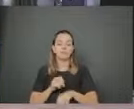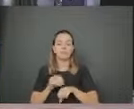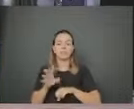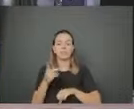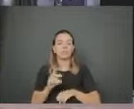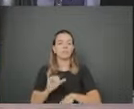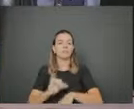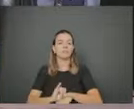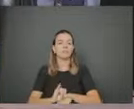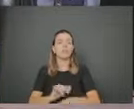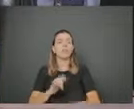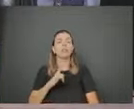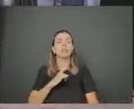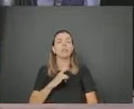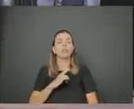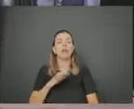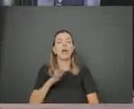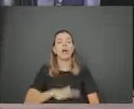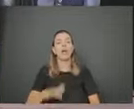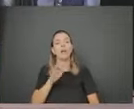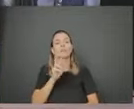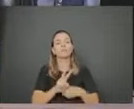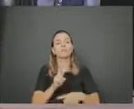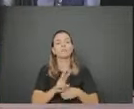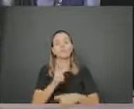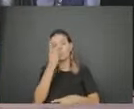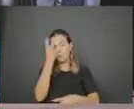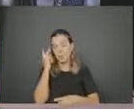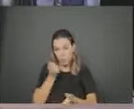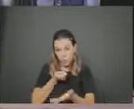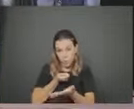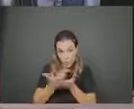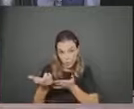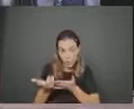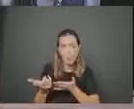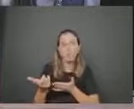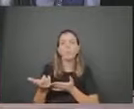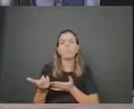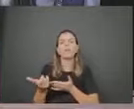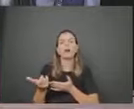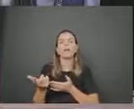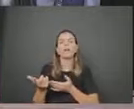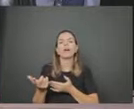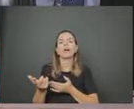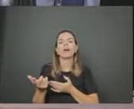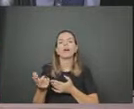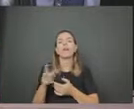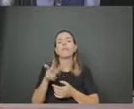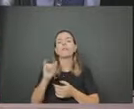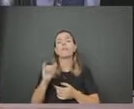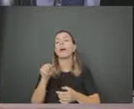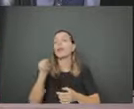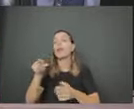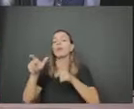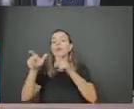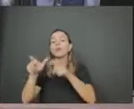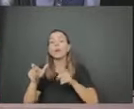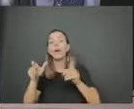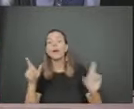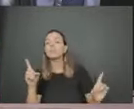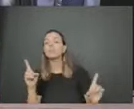espaço de proteção. Então, a pessoa vai comprar alguma coisa, vai fazer algum negócio, ele vai até a frente da companhia ali tem câmera, ali tem